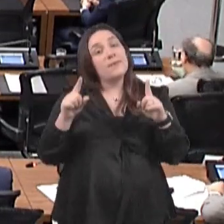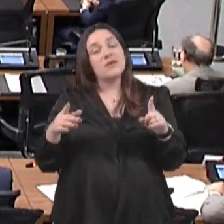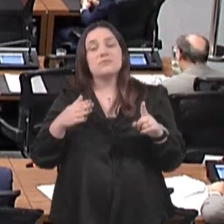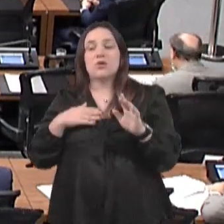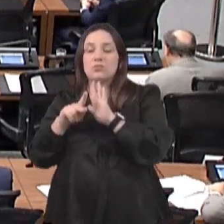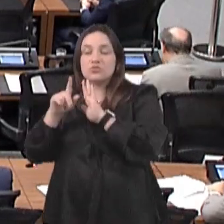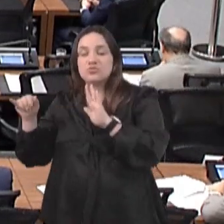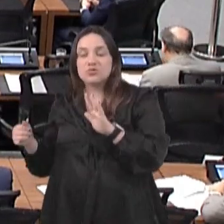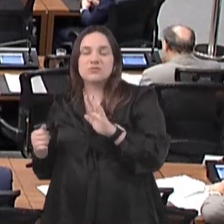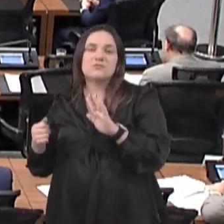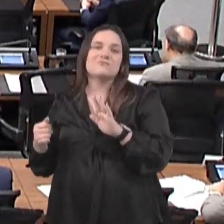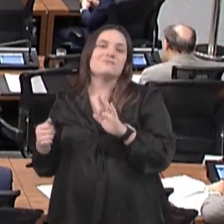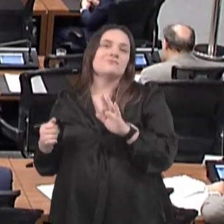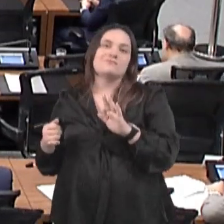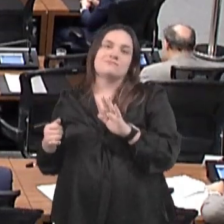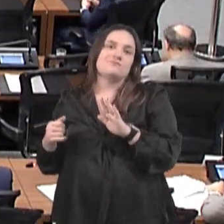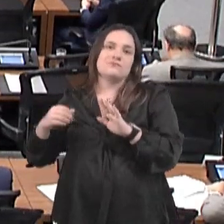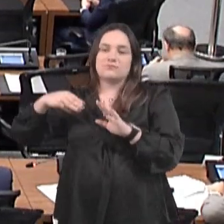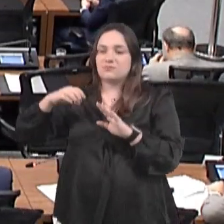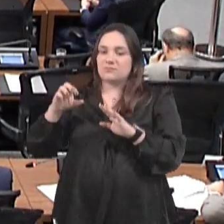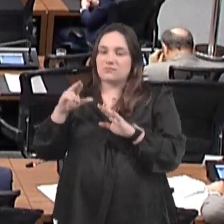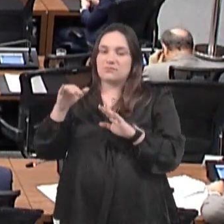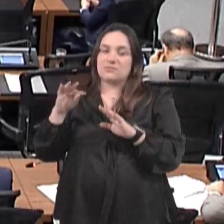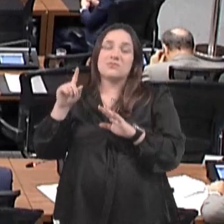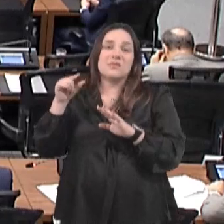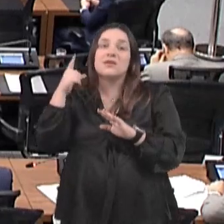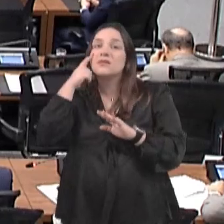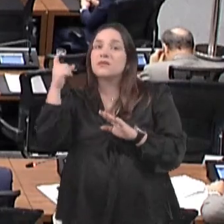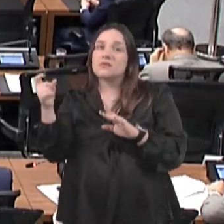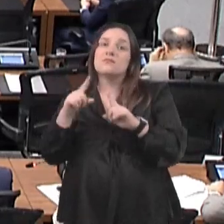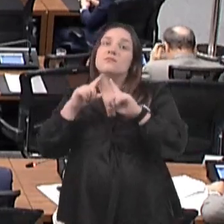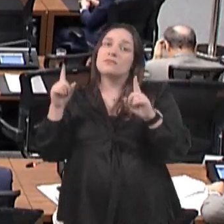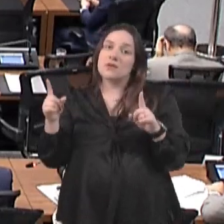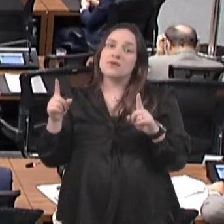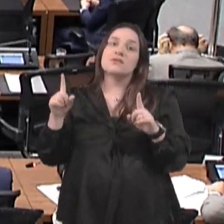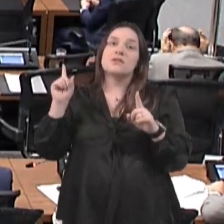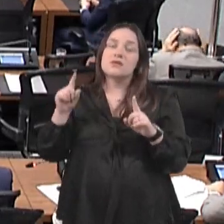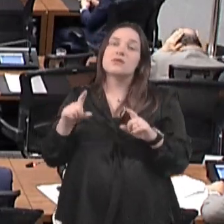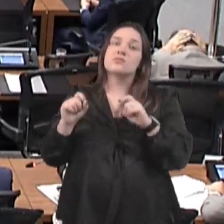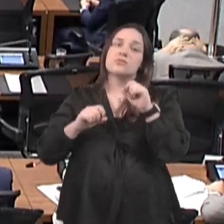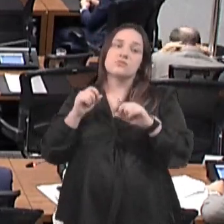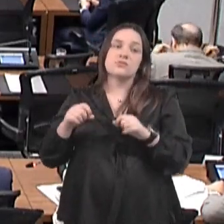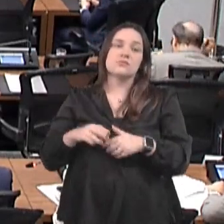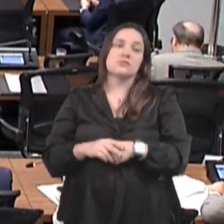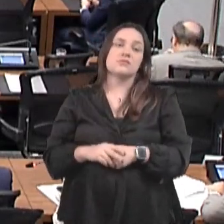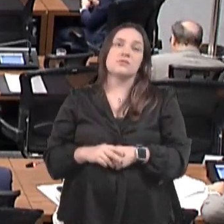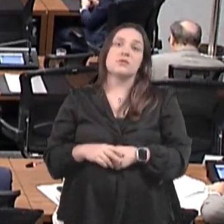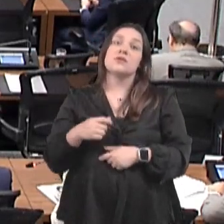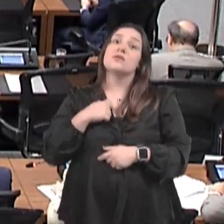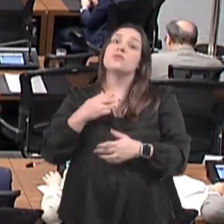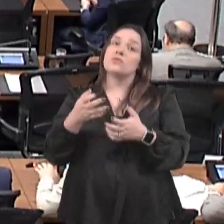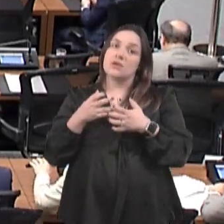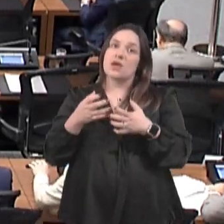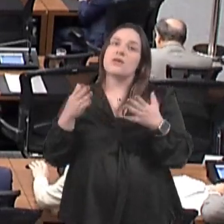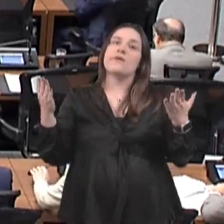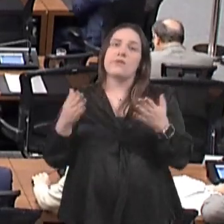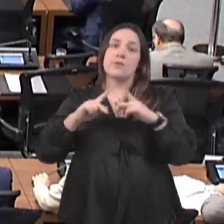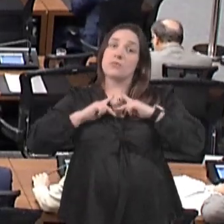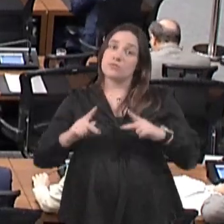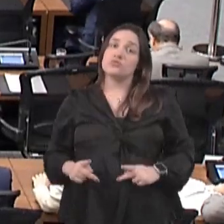vários momentos, o mérito também seria interessante chegar, é a cobrança de um posicionamento